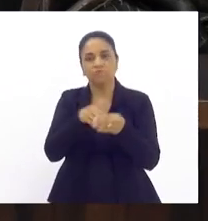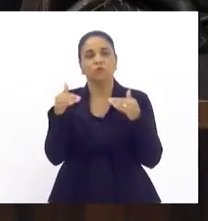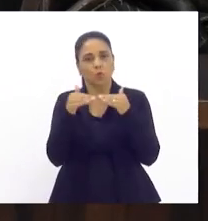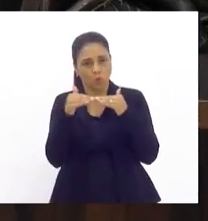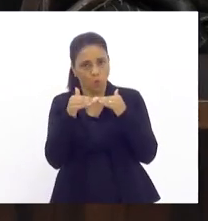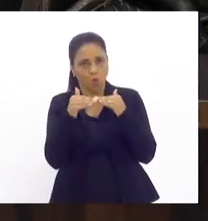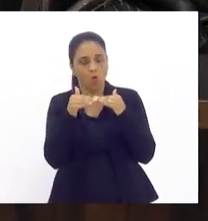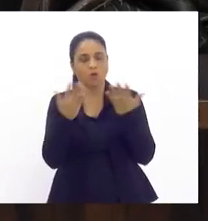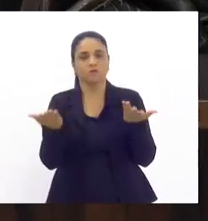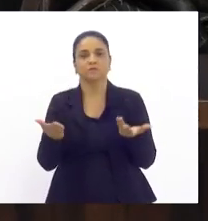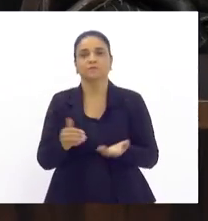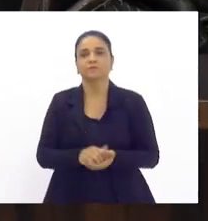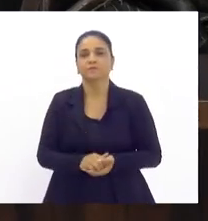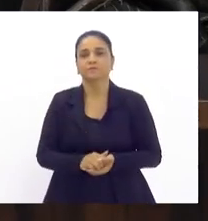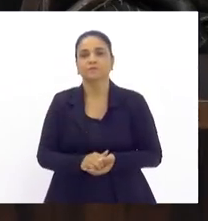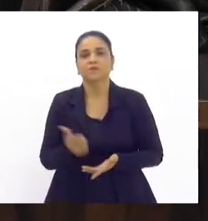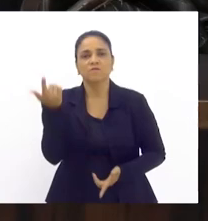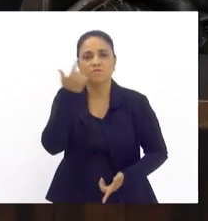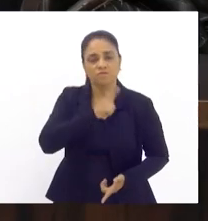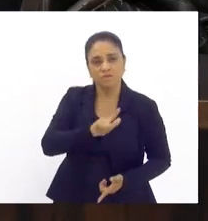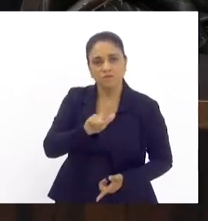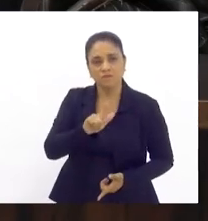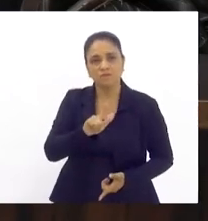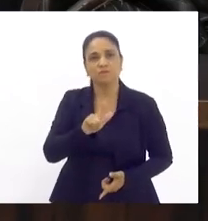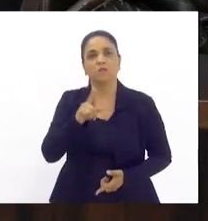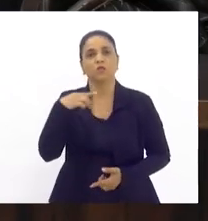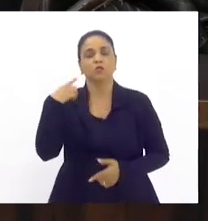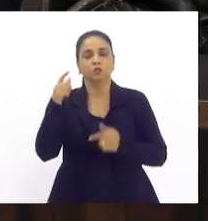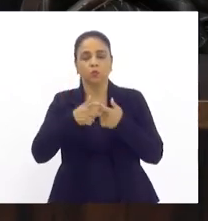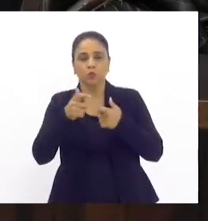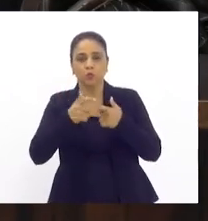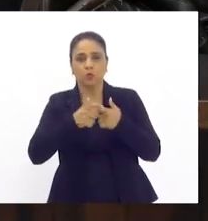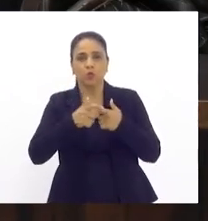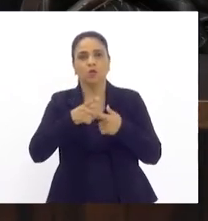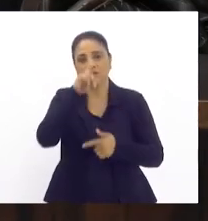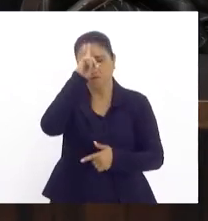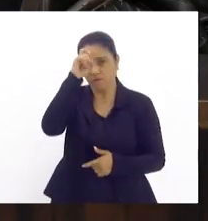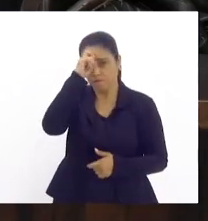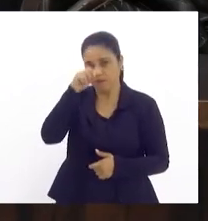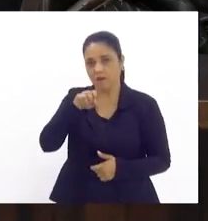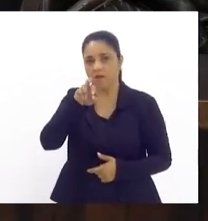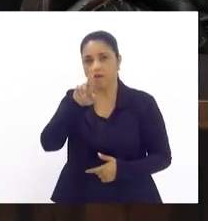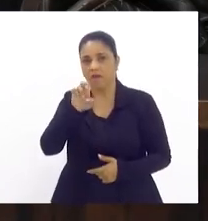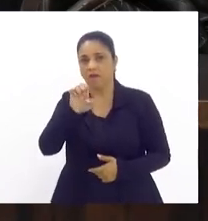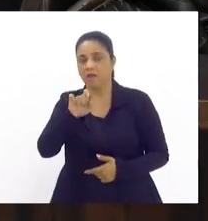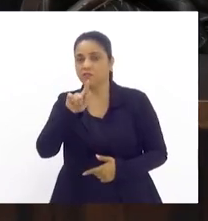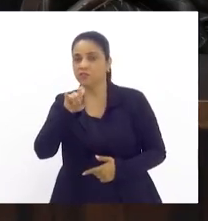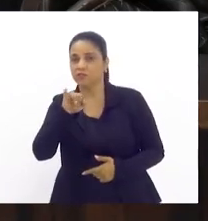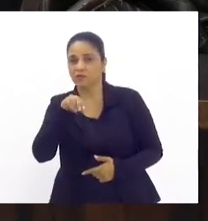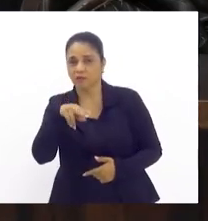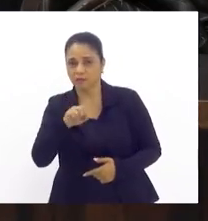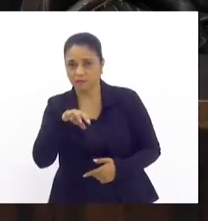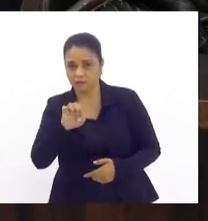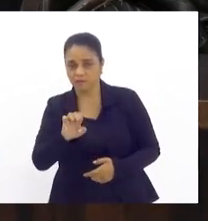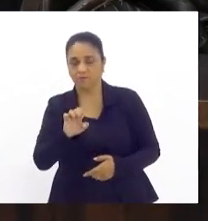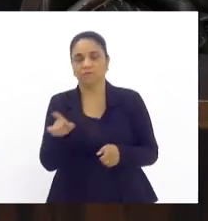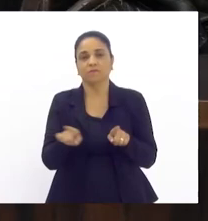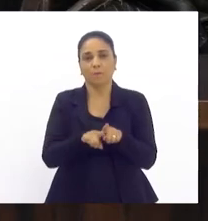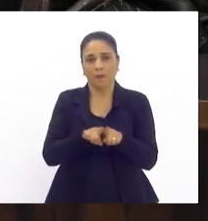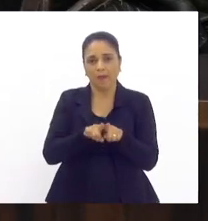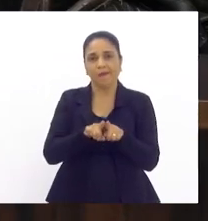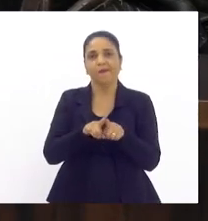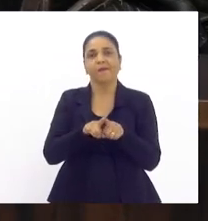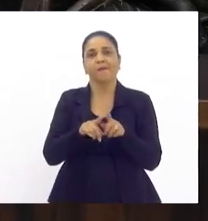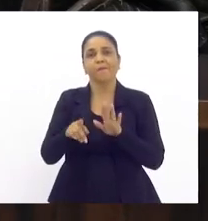Pacheco, relator do vencido pelo doutor Deodalto, enfermeira Rejane, Franciane Motta e Luiz Paulo. Pendente